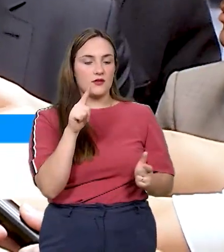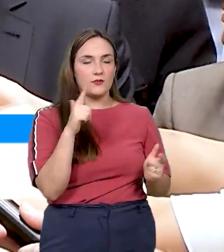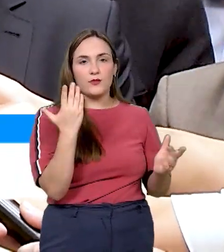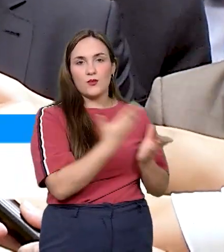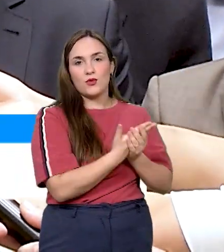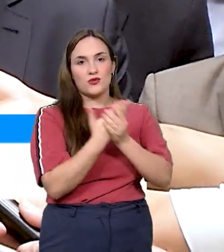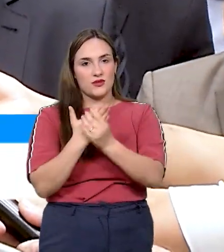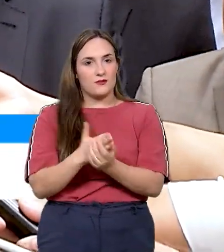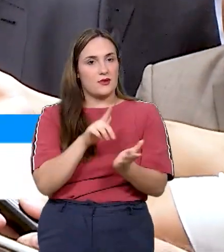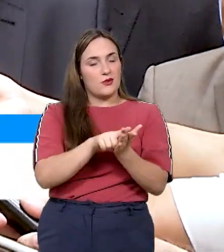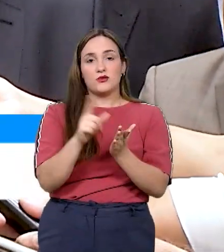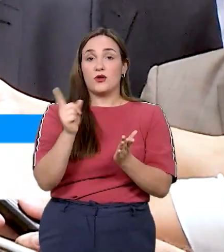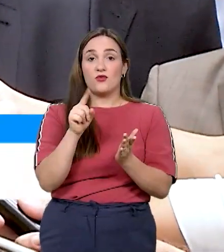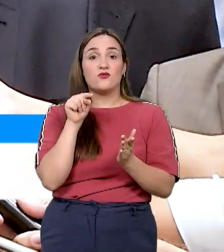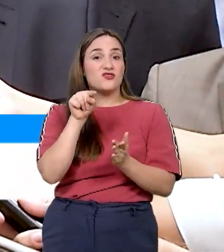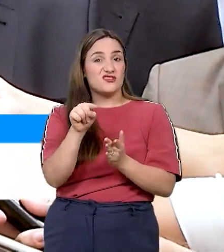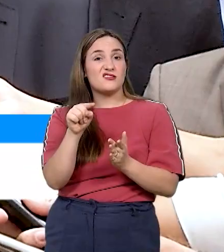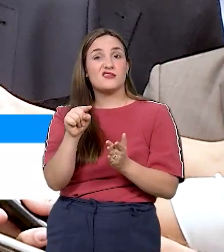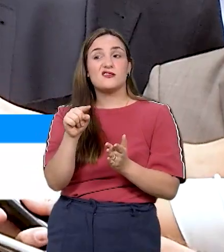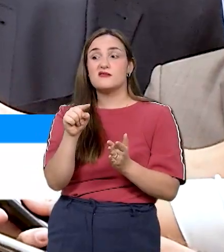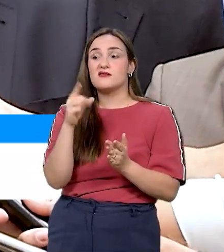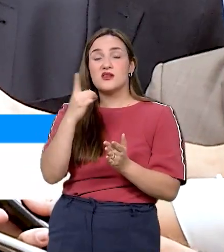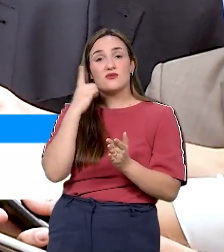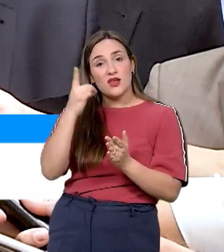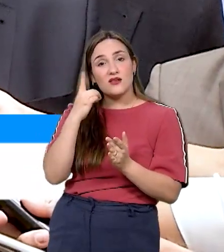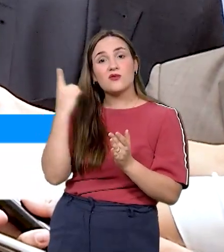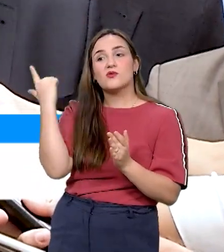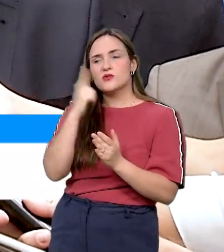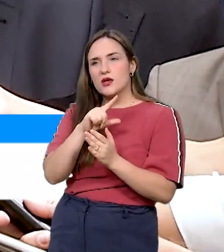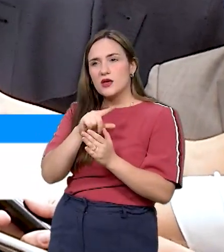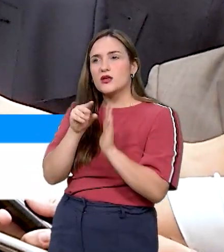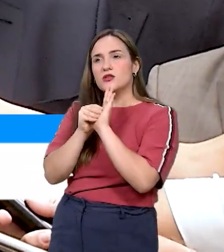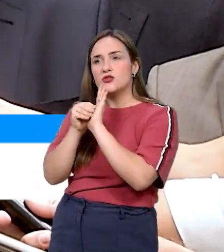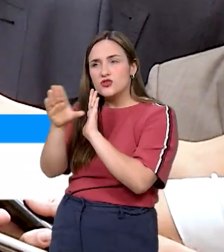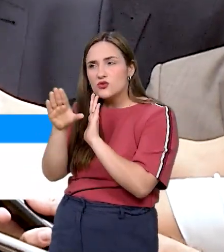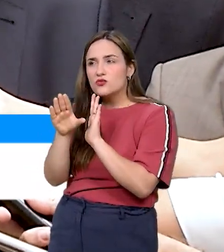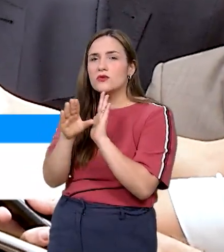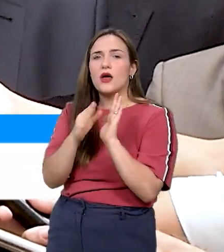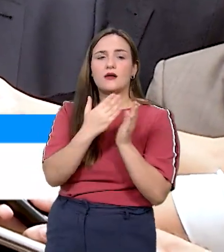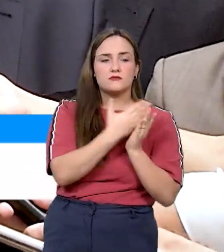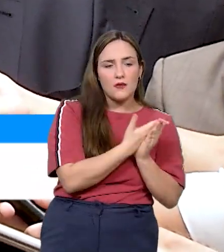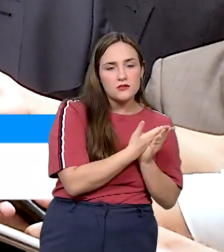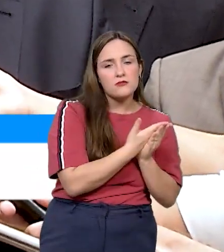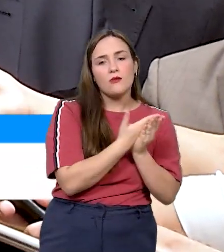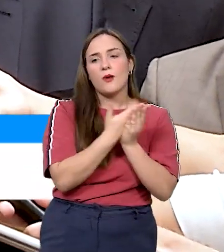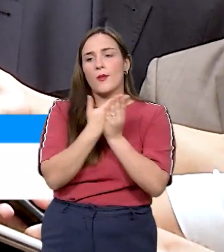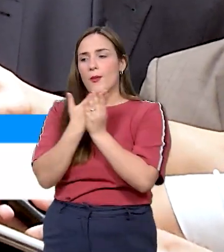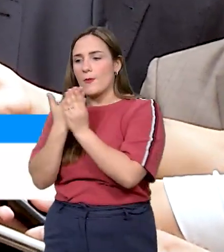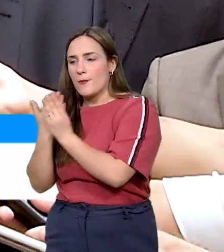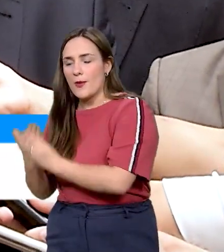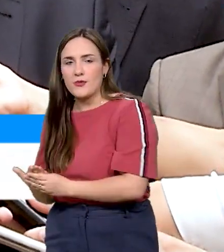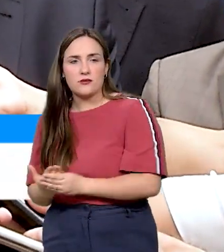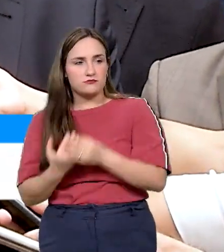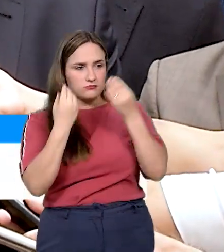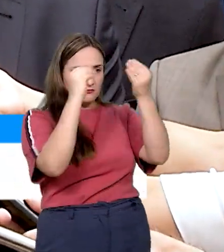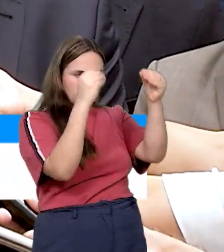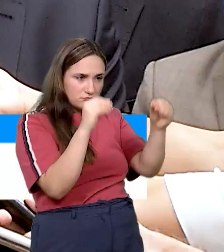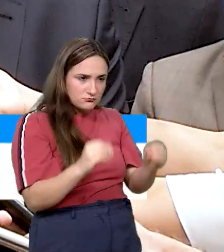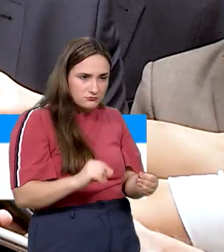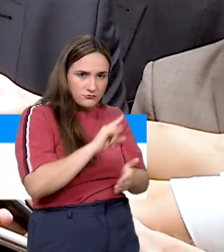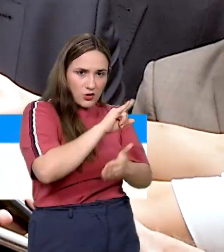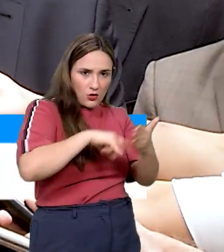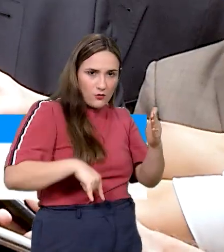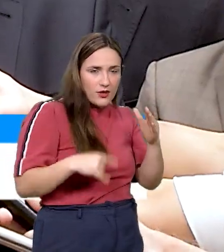de processo em papel, não fica nisso. É a possibilidade do parlamentar fazer a indicação de maneira virtual,